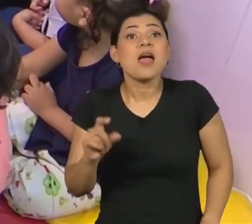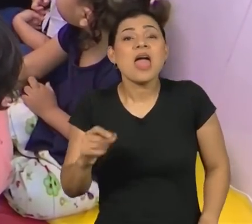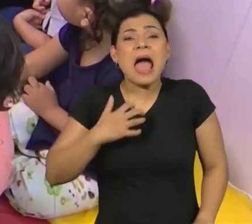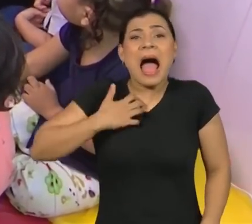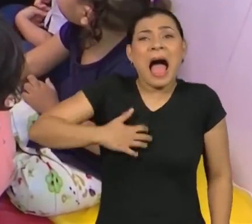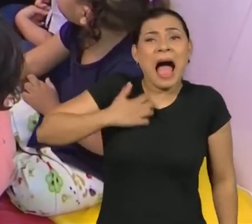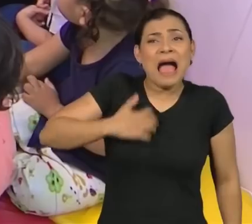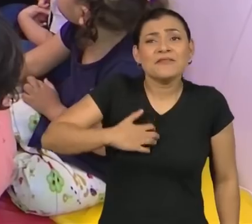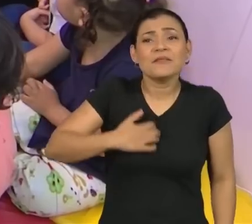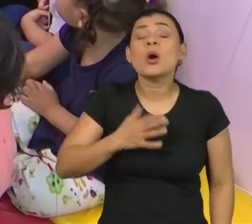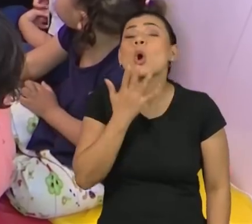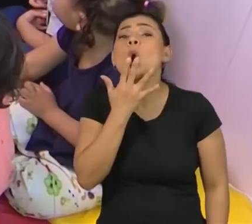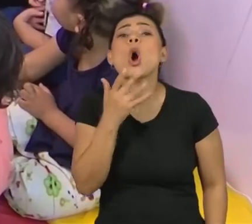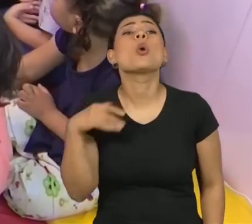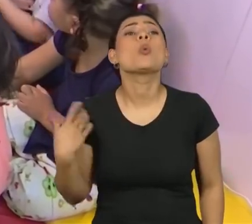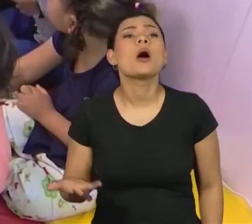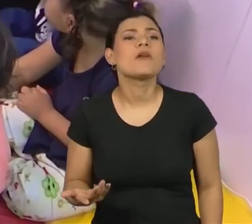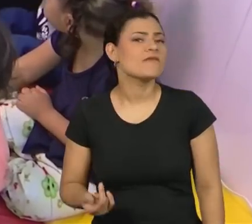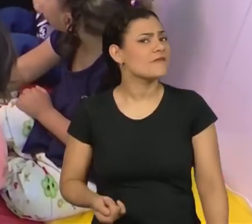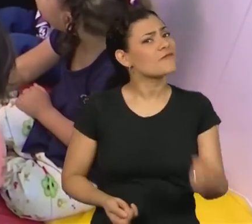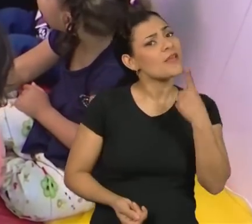Qual é a cor da raiva?